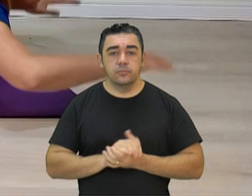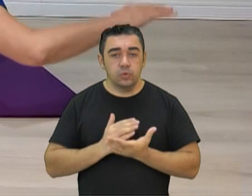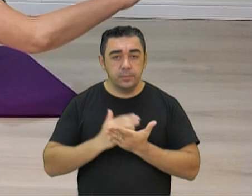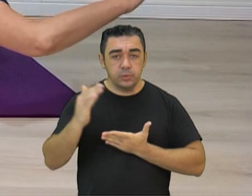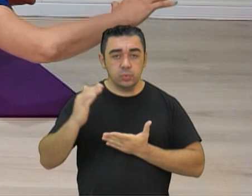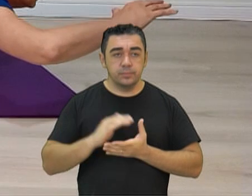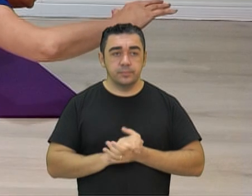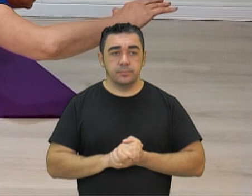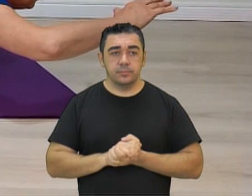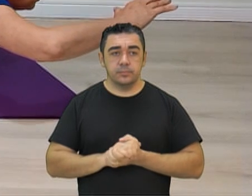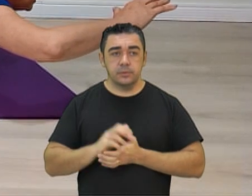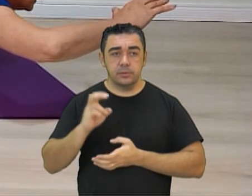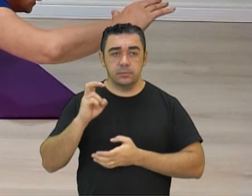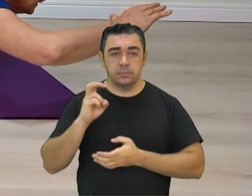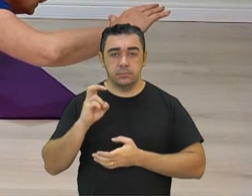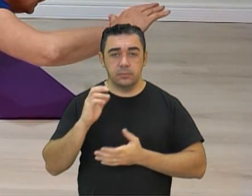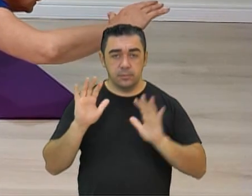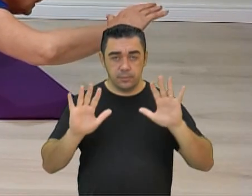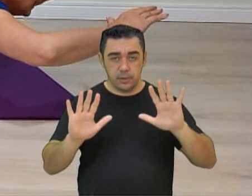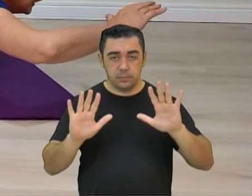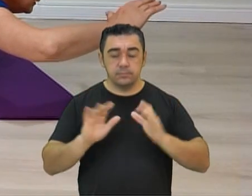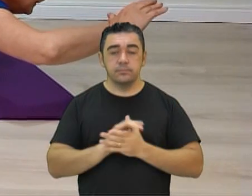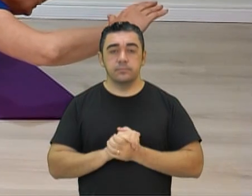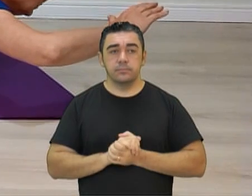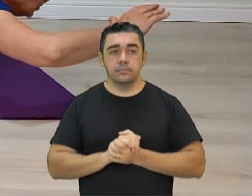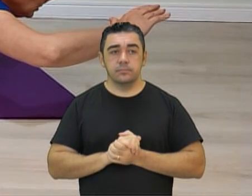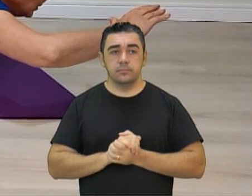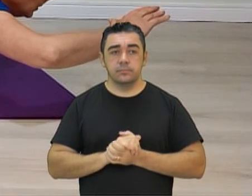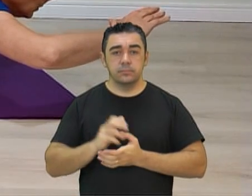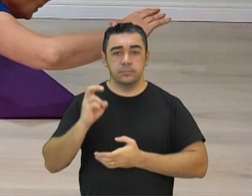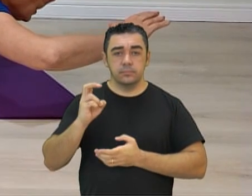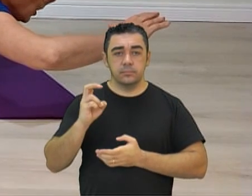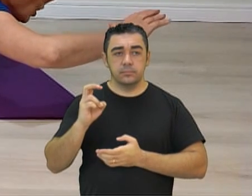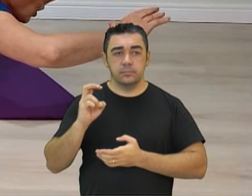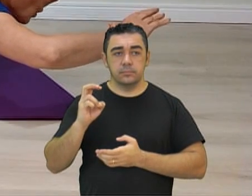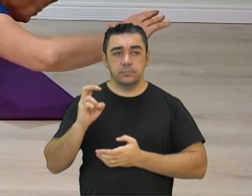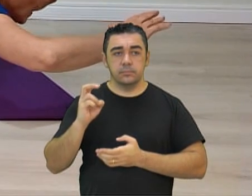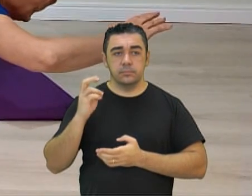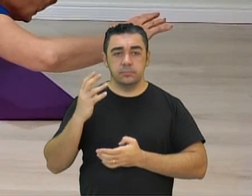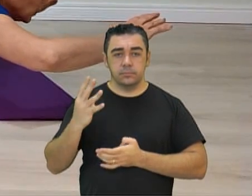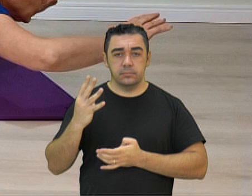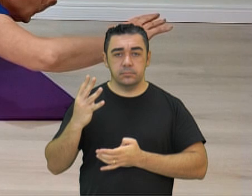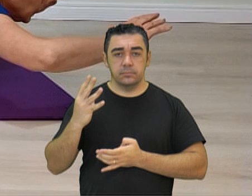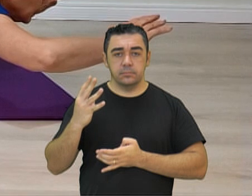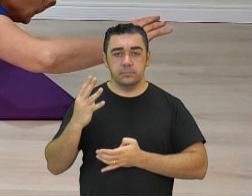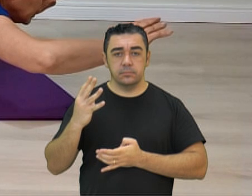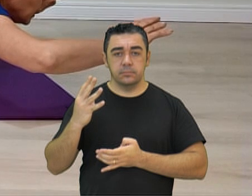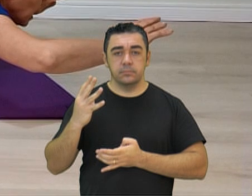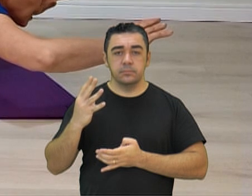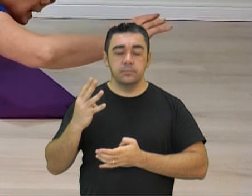Subiu. E fica. 5, 4,